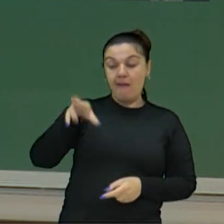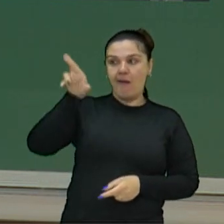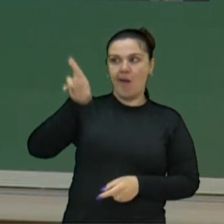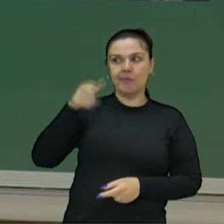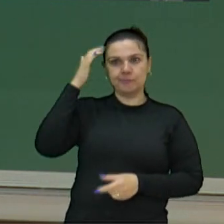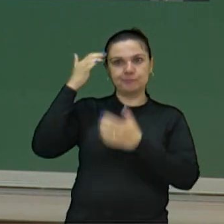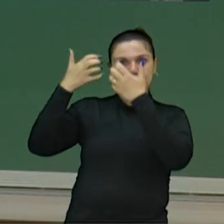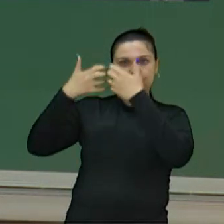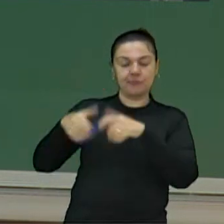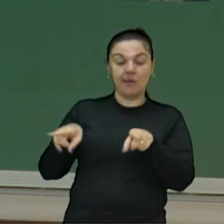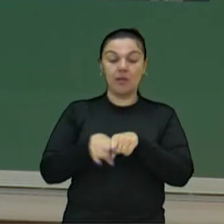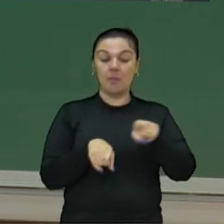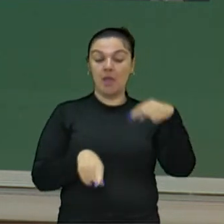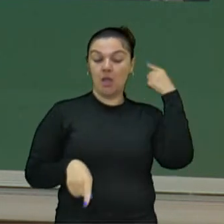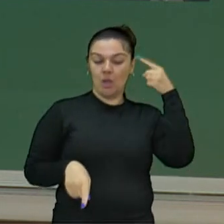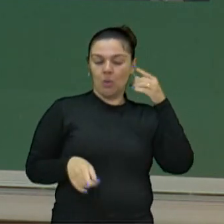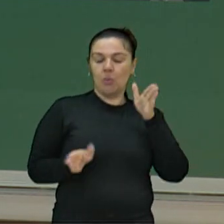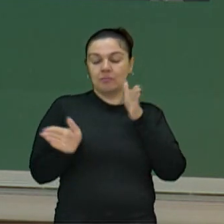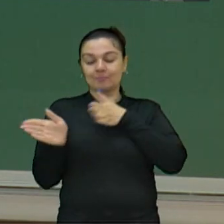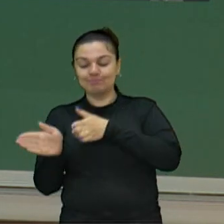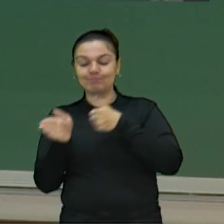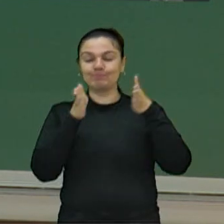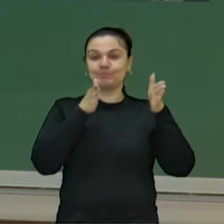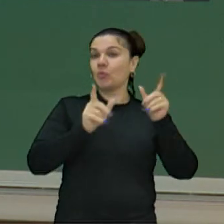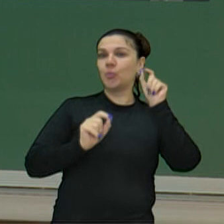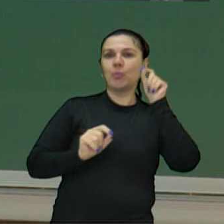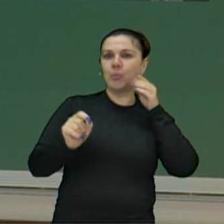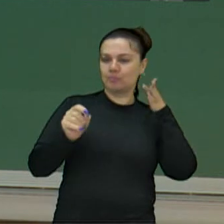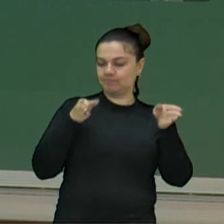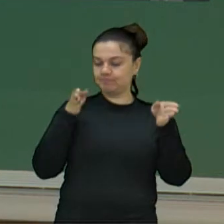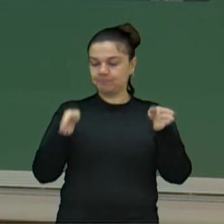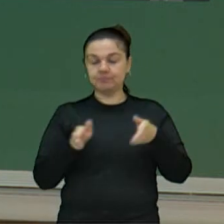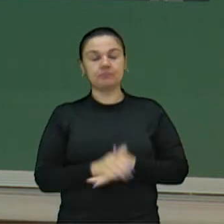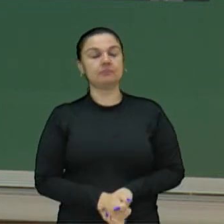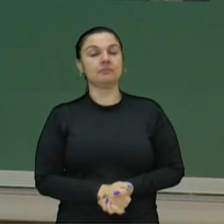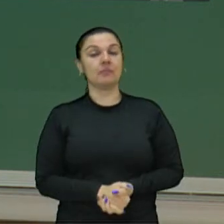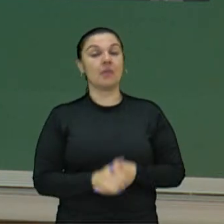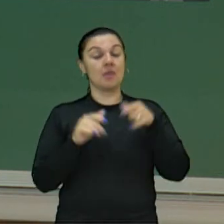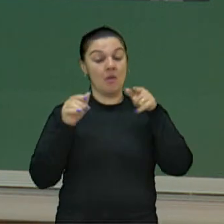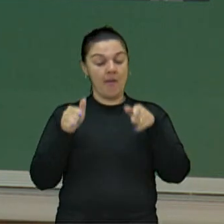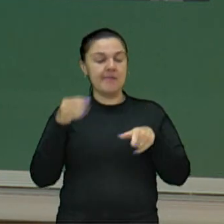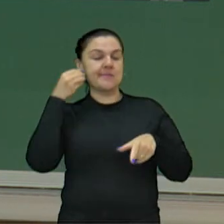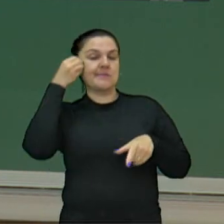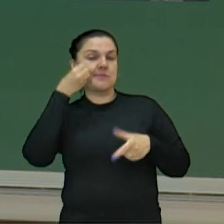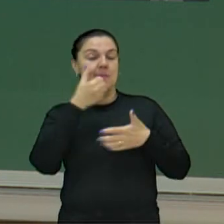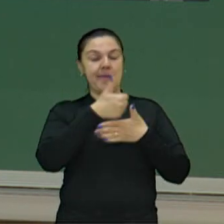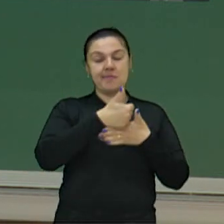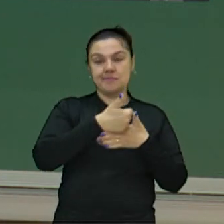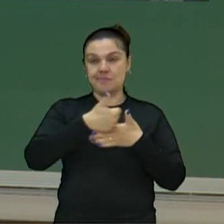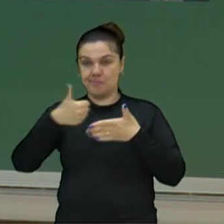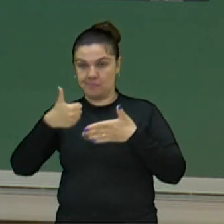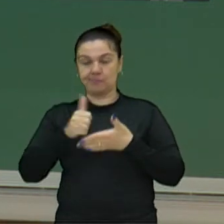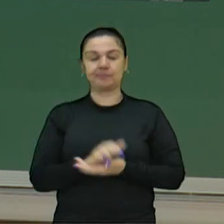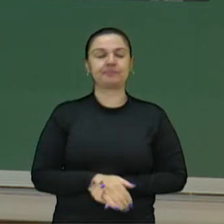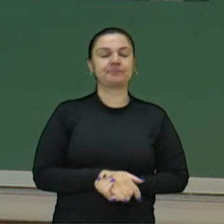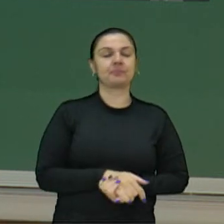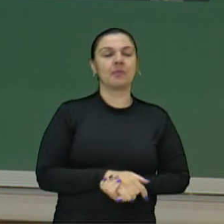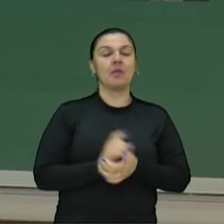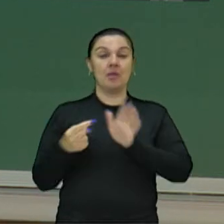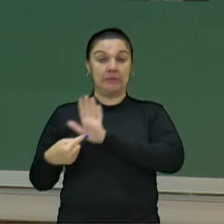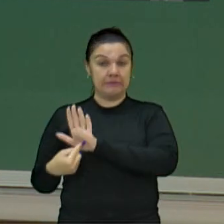se torna mais definida, né? E essa experiência moral, ela vai